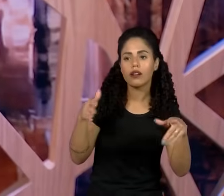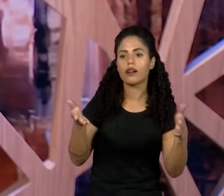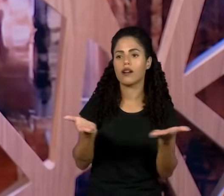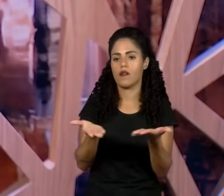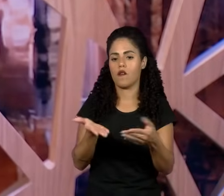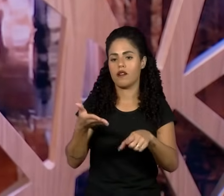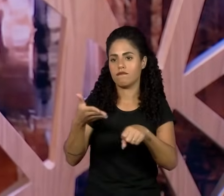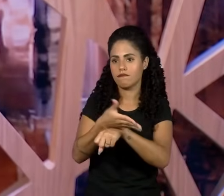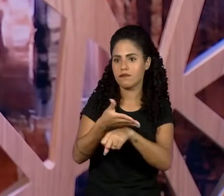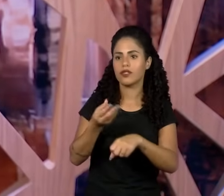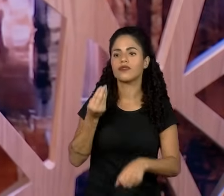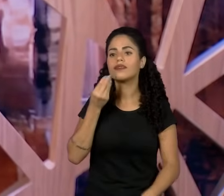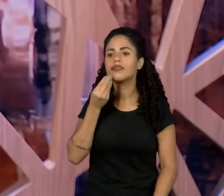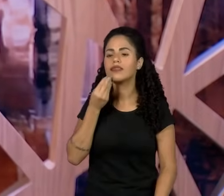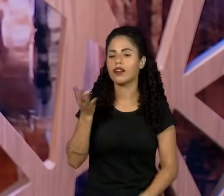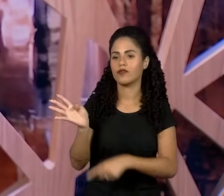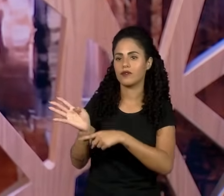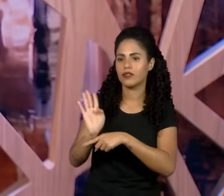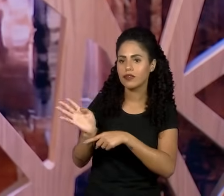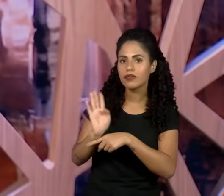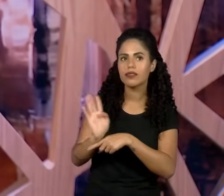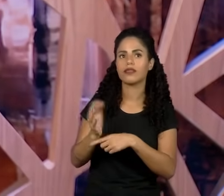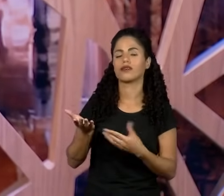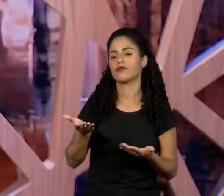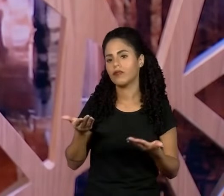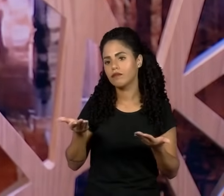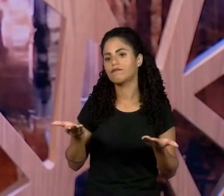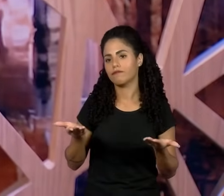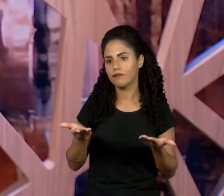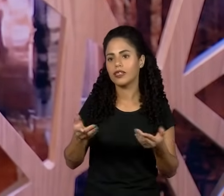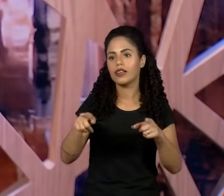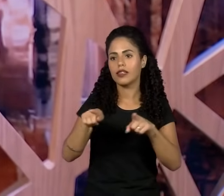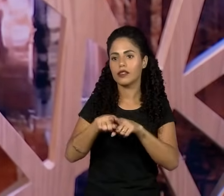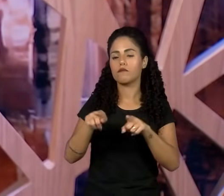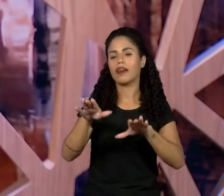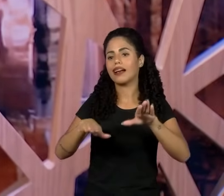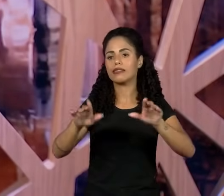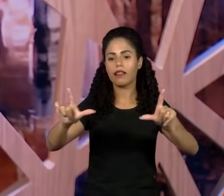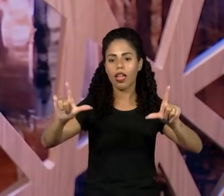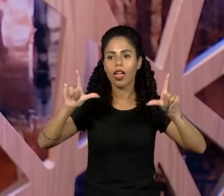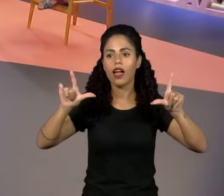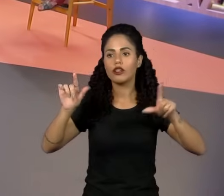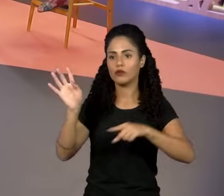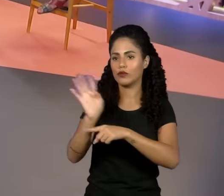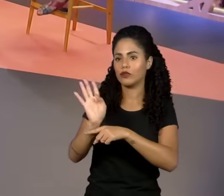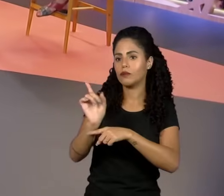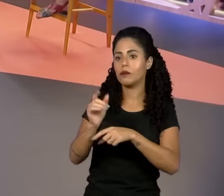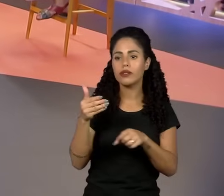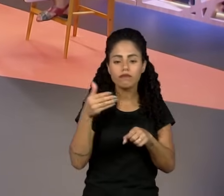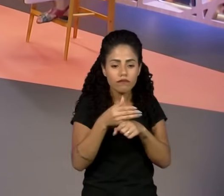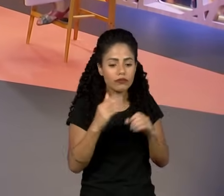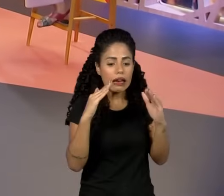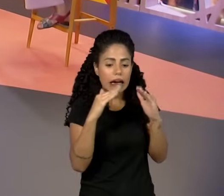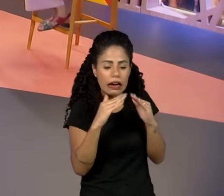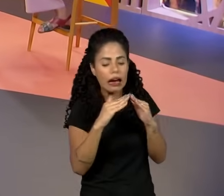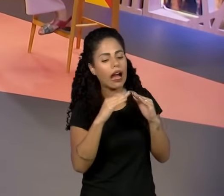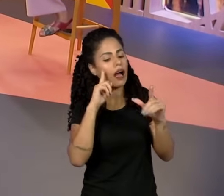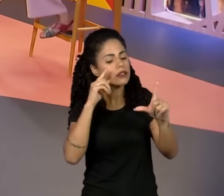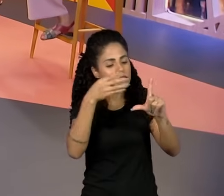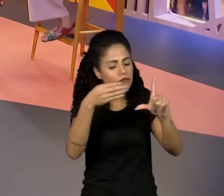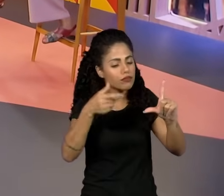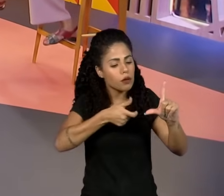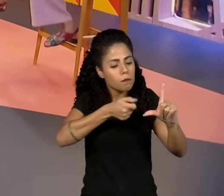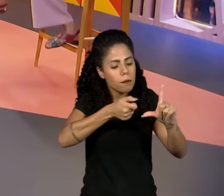universo de cinema mais por detrás da tela, não necessariamente na frente. Então, é uma engenharia matemática complexa,